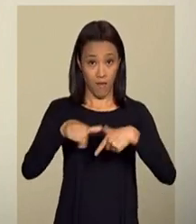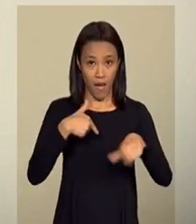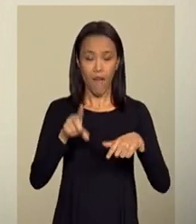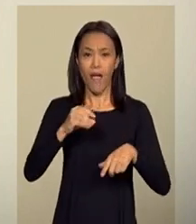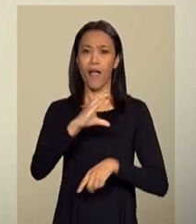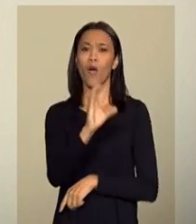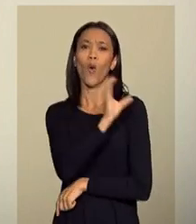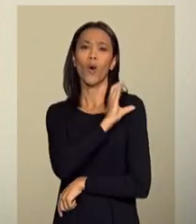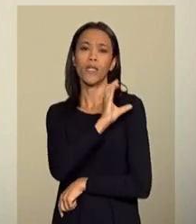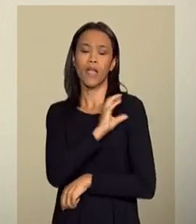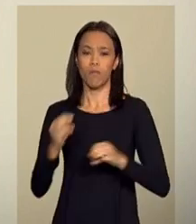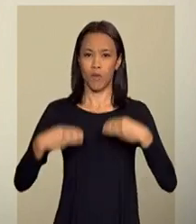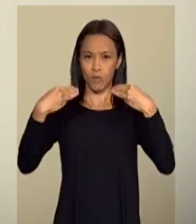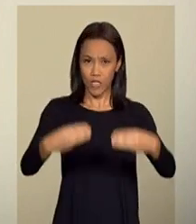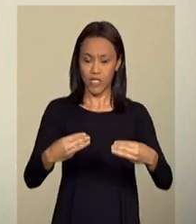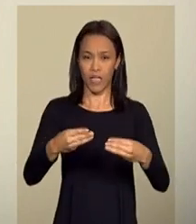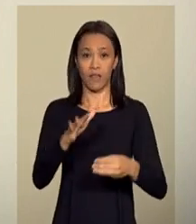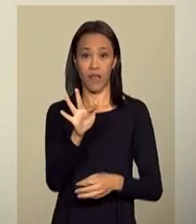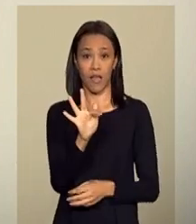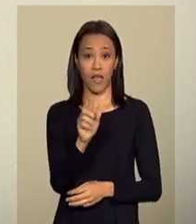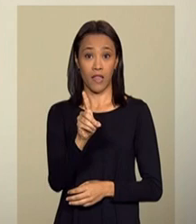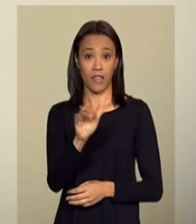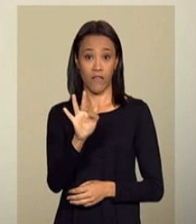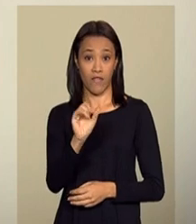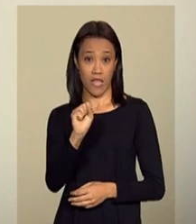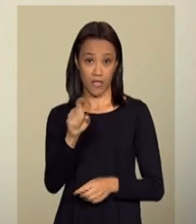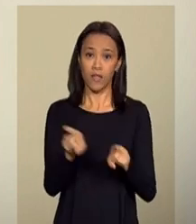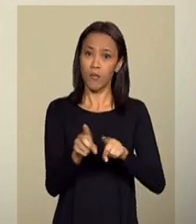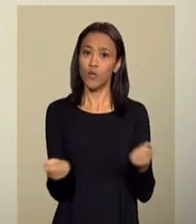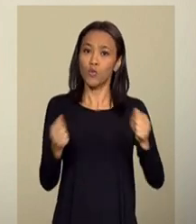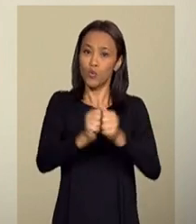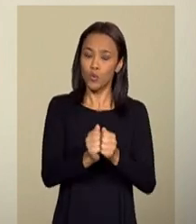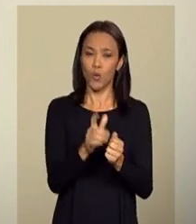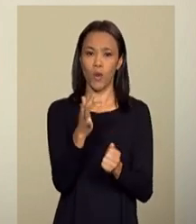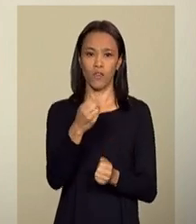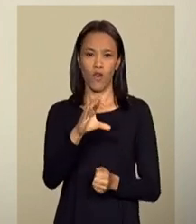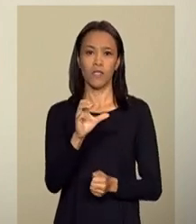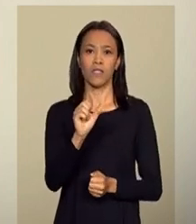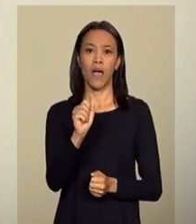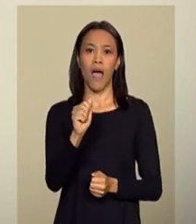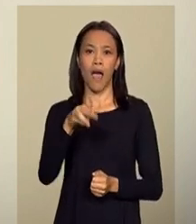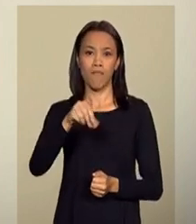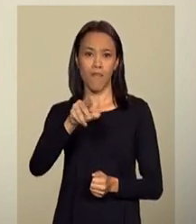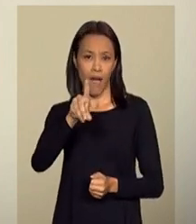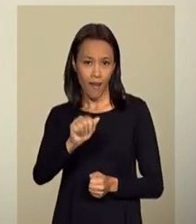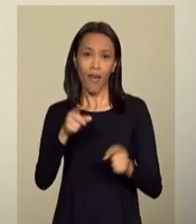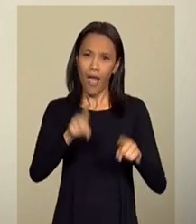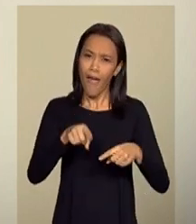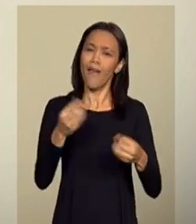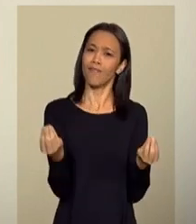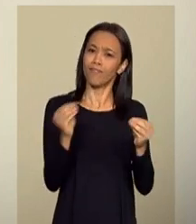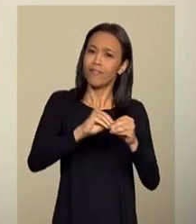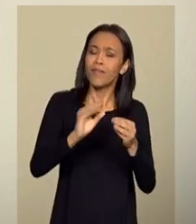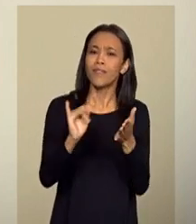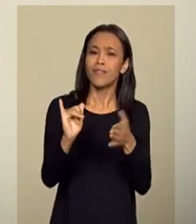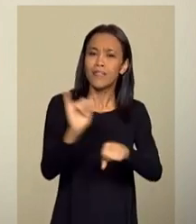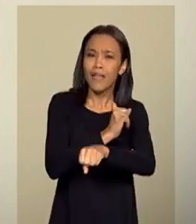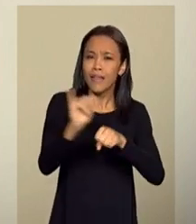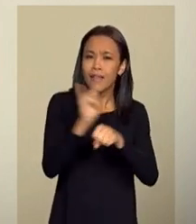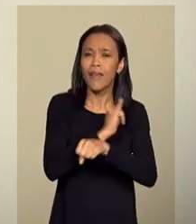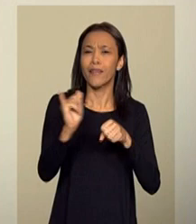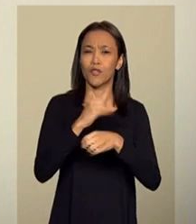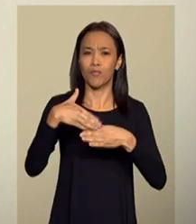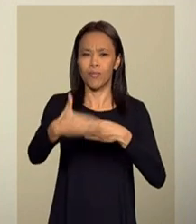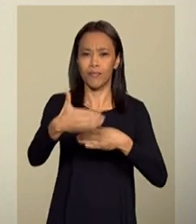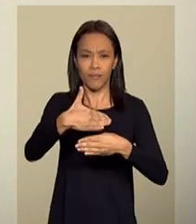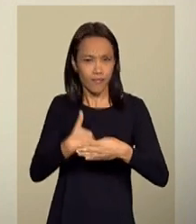coordenada pelo Ministério da Defesa com as forças armadas e faz parte do plano estratégico de fronteiras